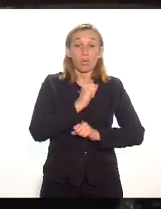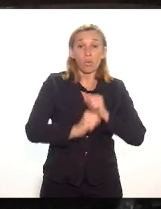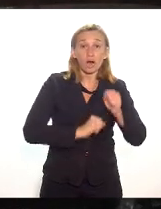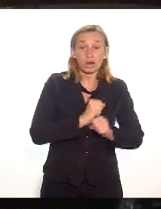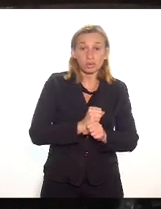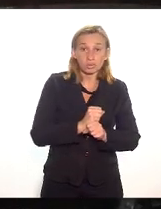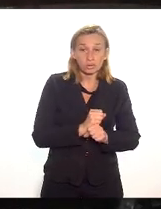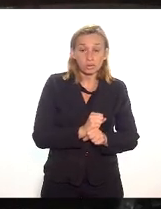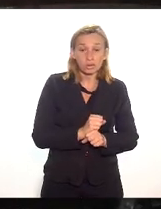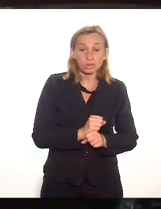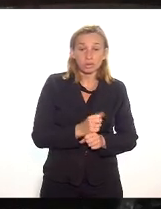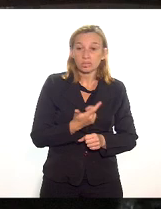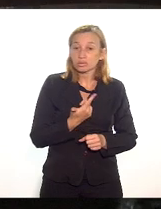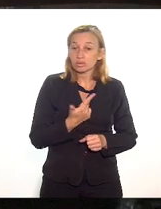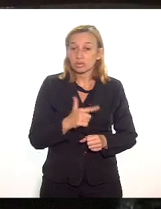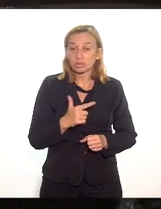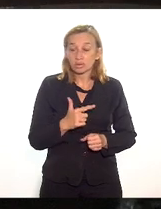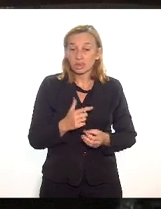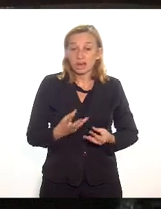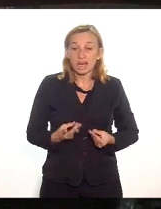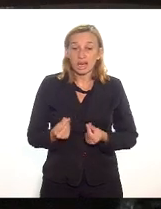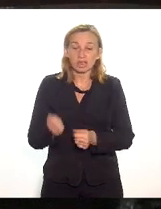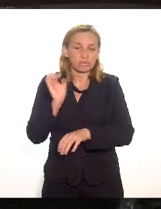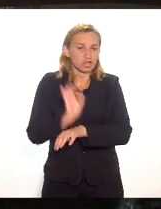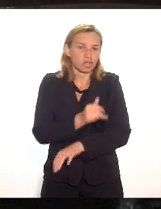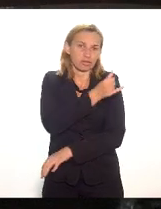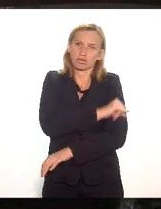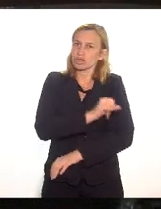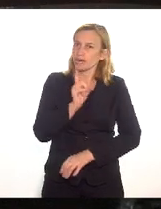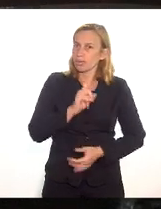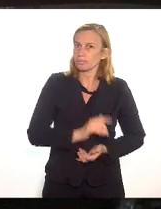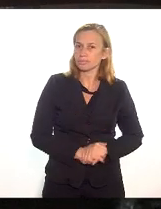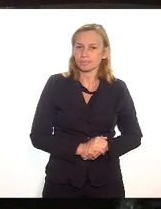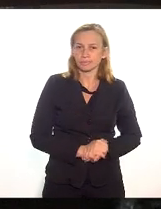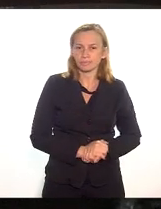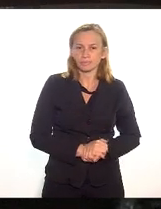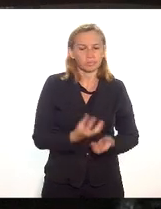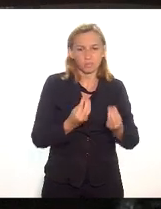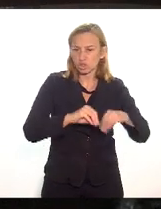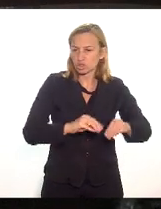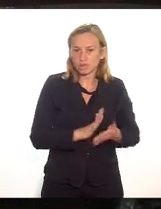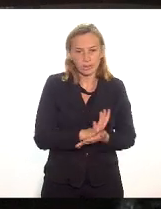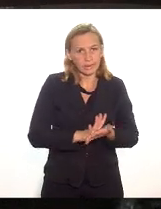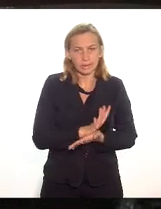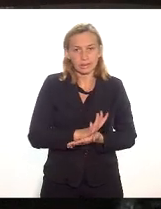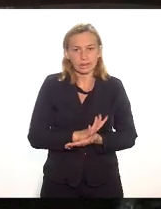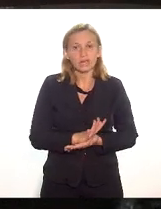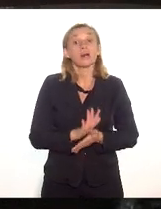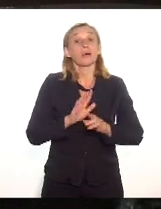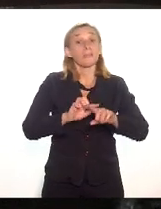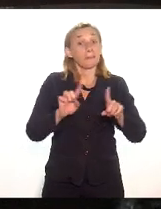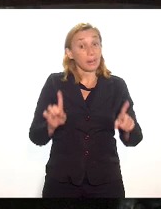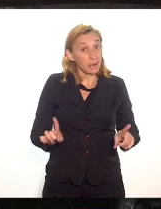dá despesa para o Estado do Rio de Janeiro. Mas, ainda assim, a sanha